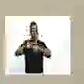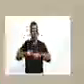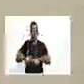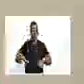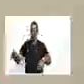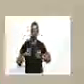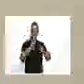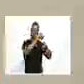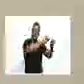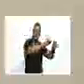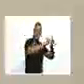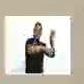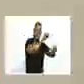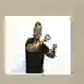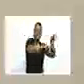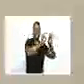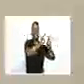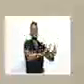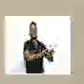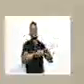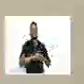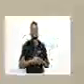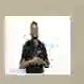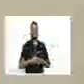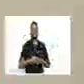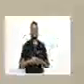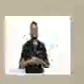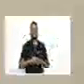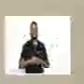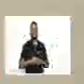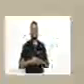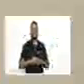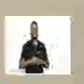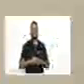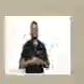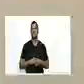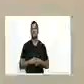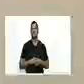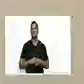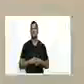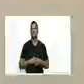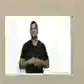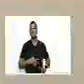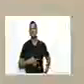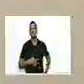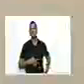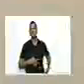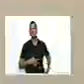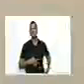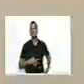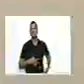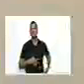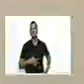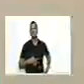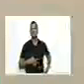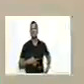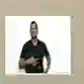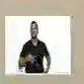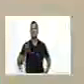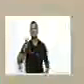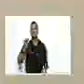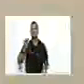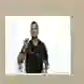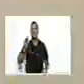pro material todo de lá eh ô ô s a respeito do